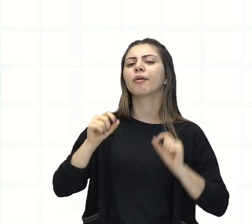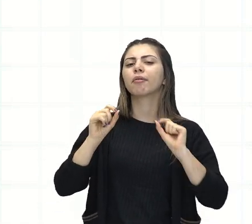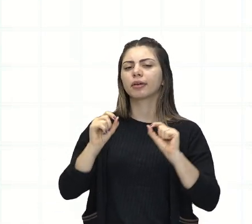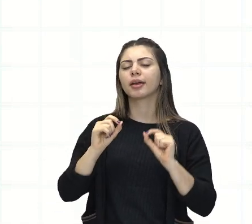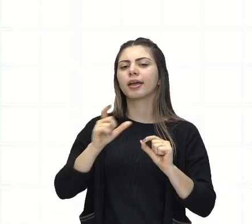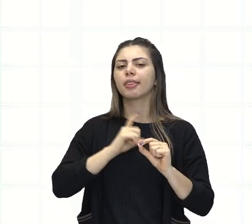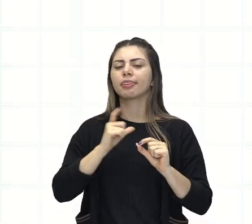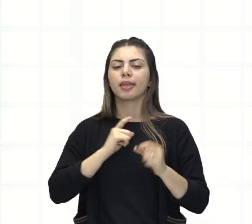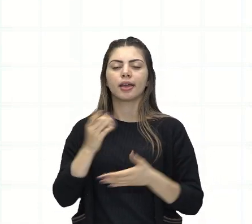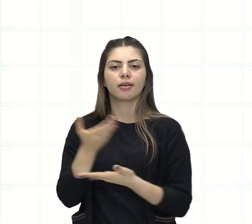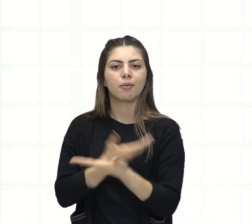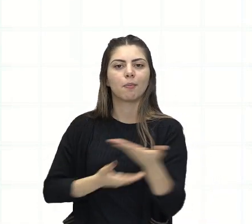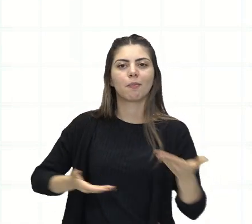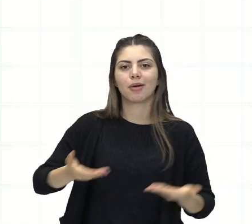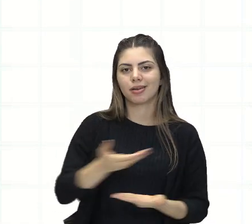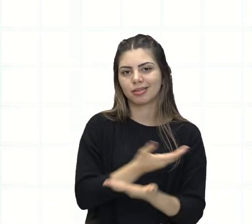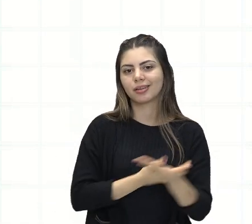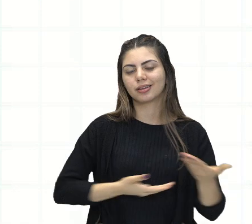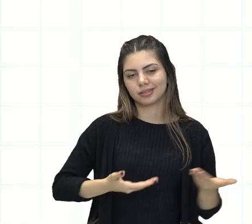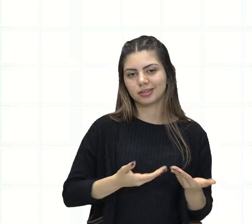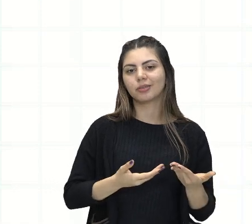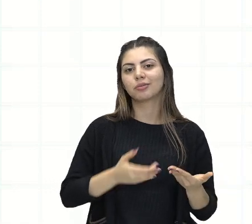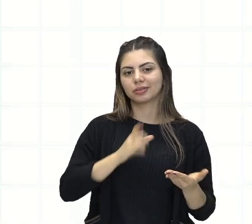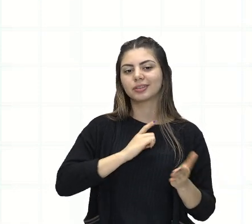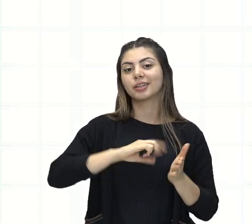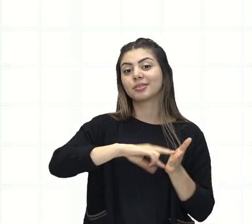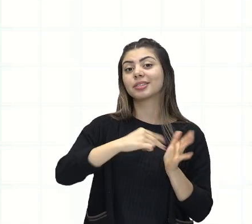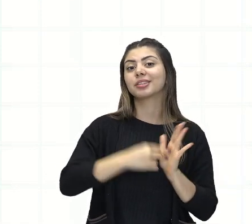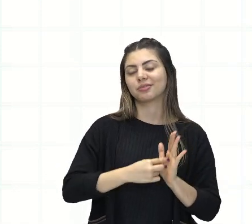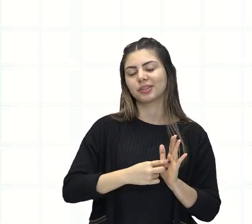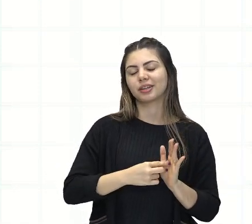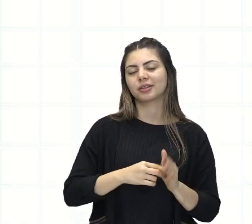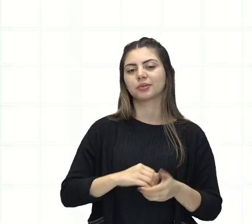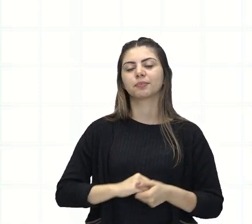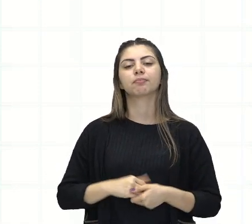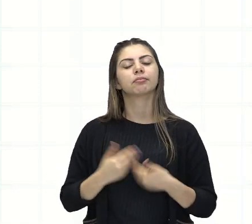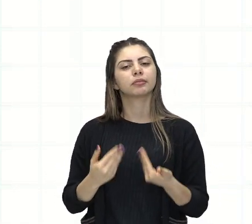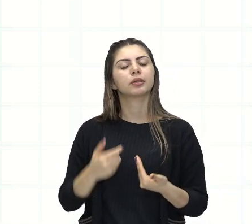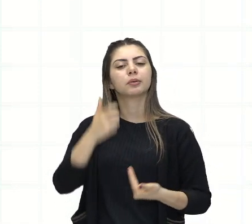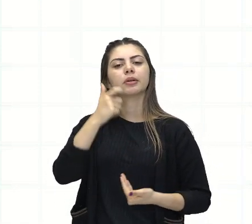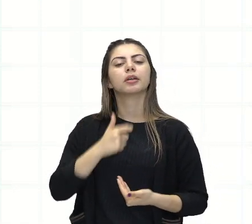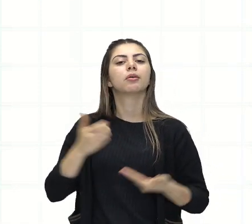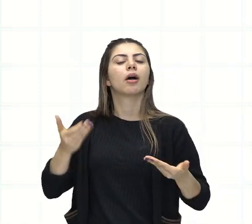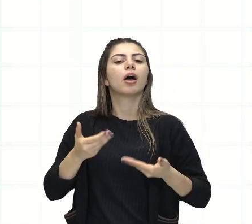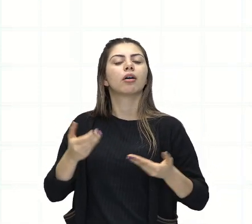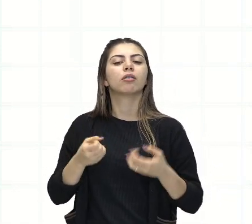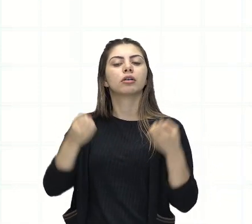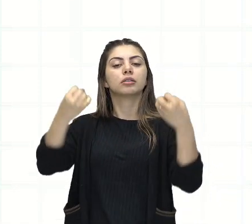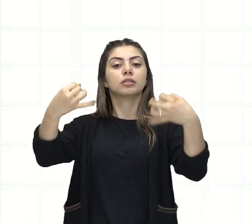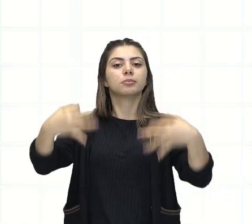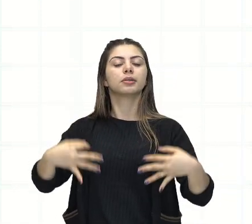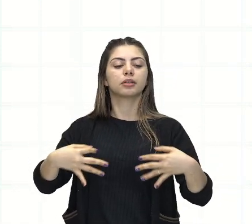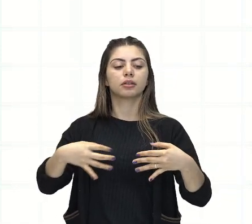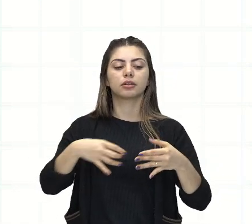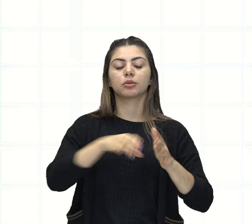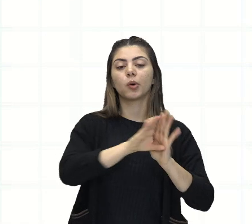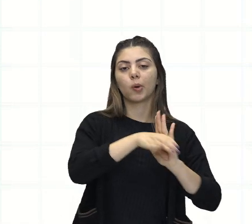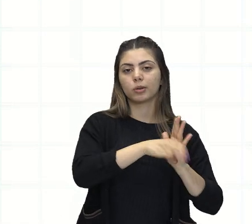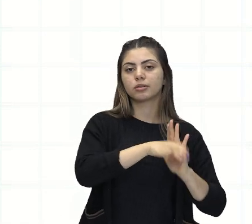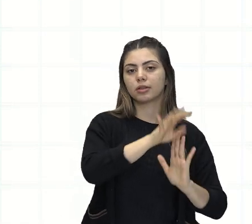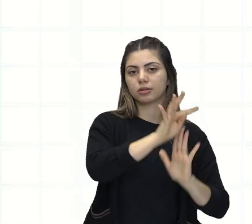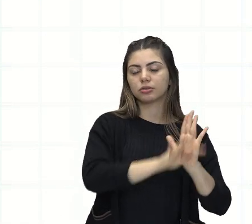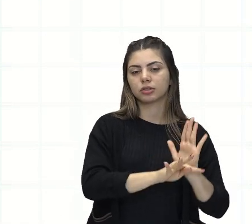uma interação entre nós e o significado, porque como eu estou expondo o conceito de